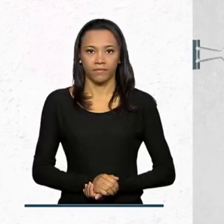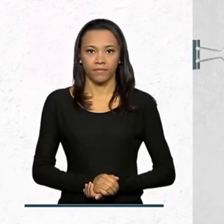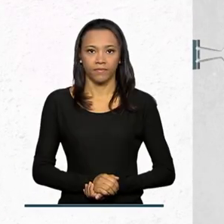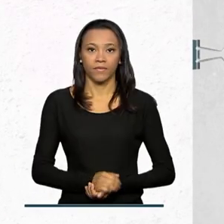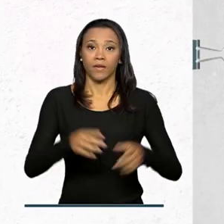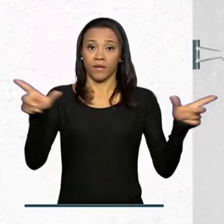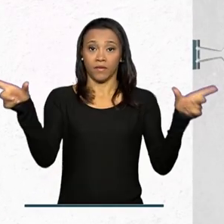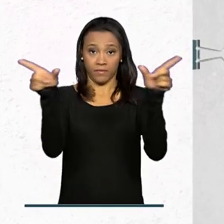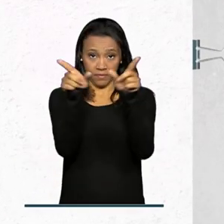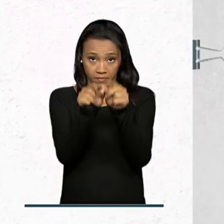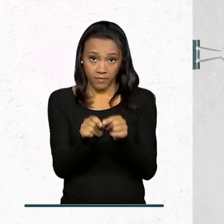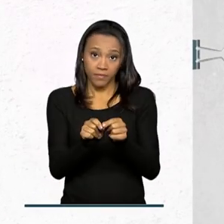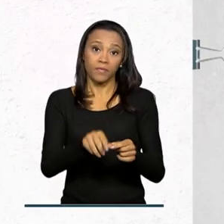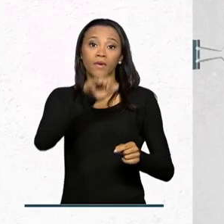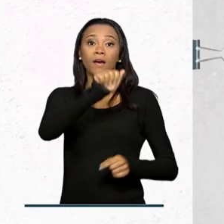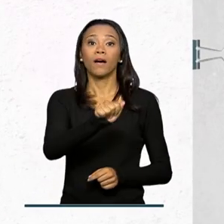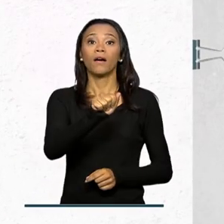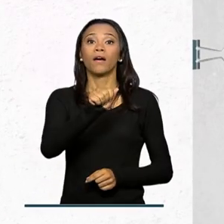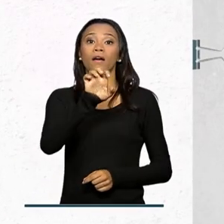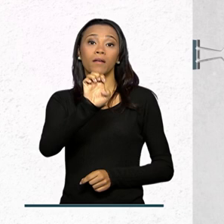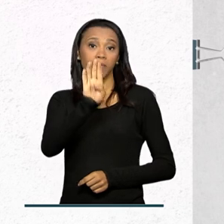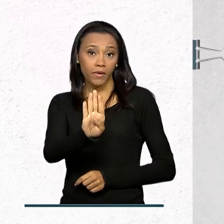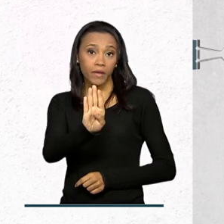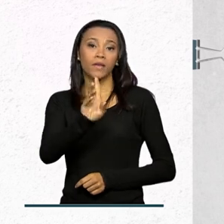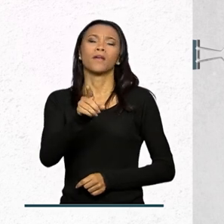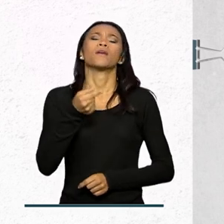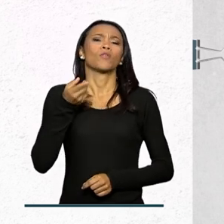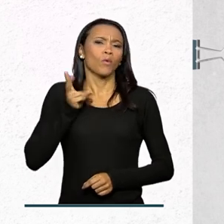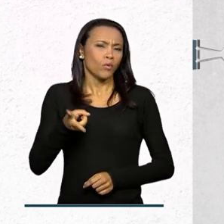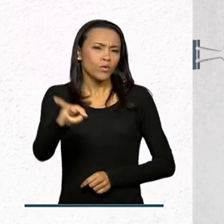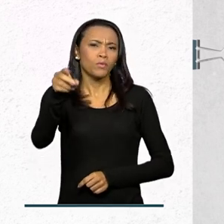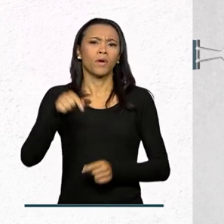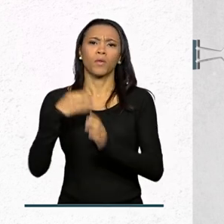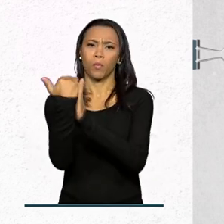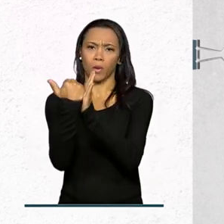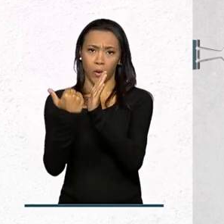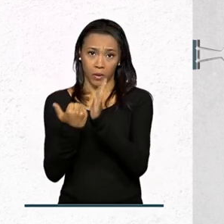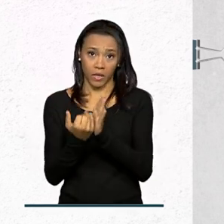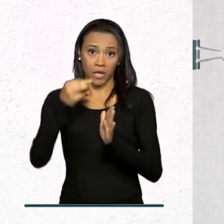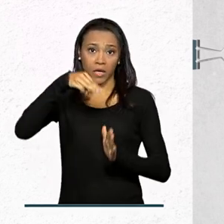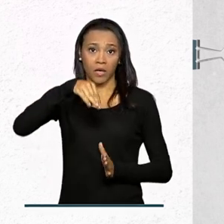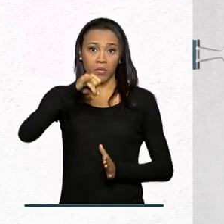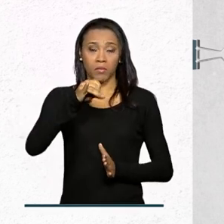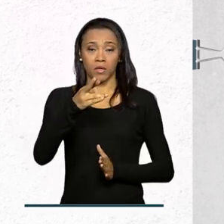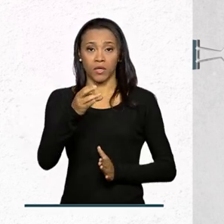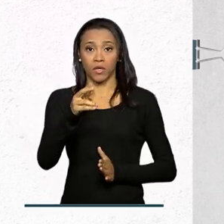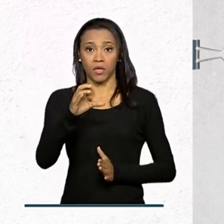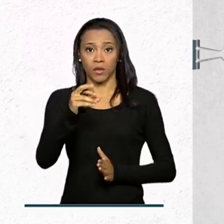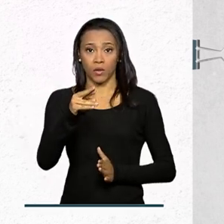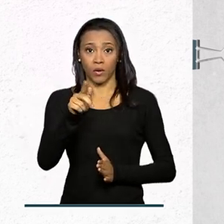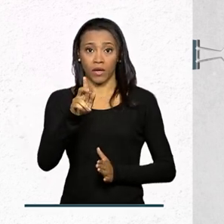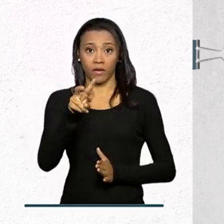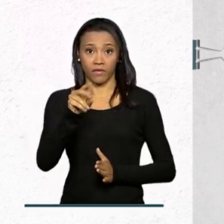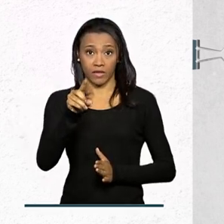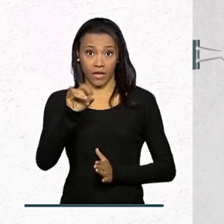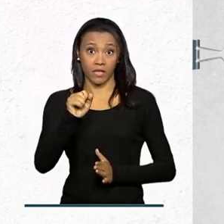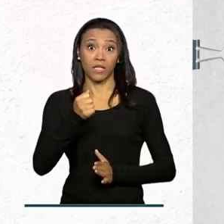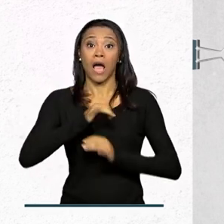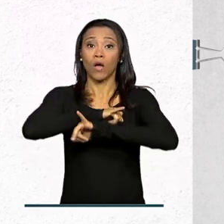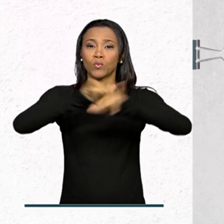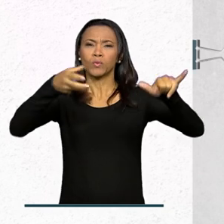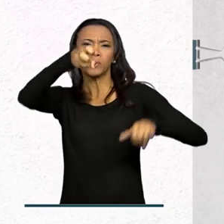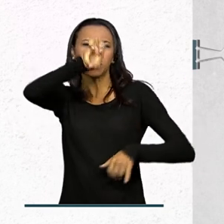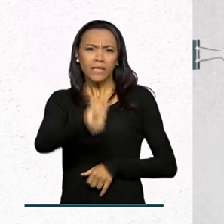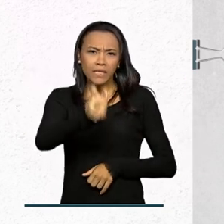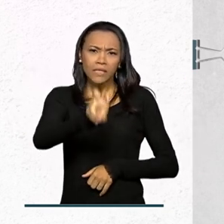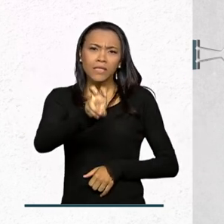A Agência Espacial Brasileira, AEB, em continuidade ao programa Microgravidade, está divulgando o 5º anúncio de oportunidade para